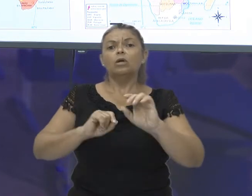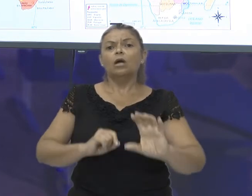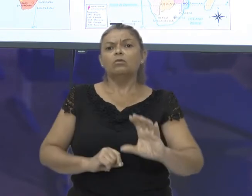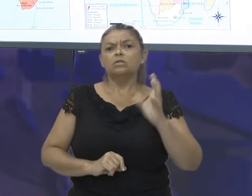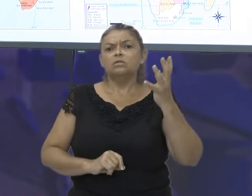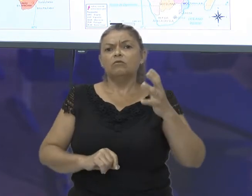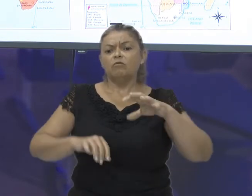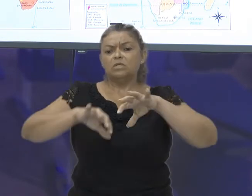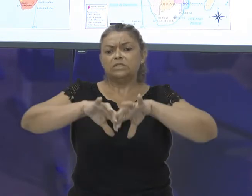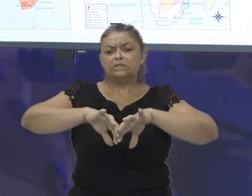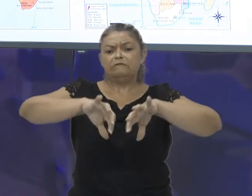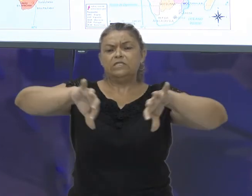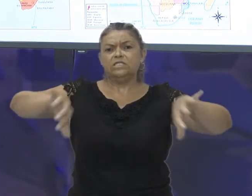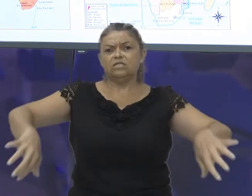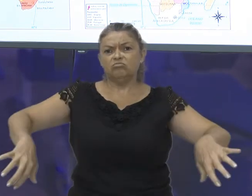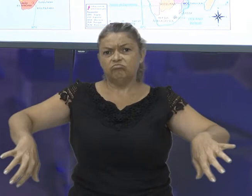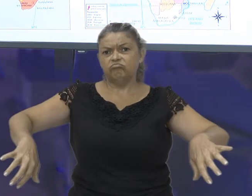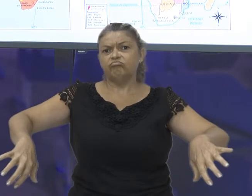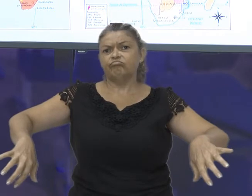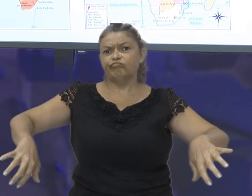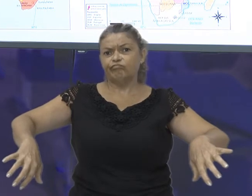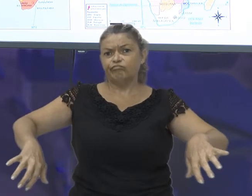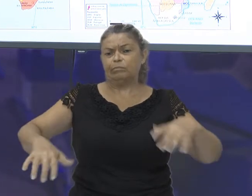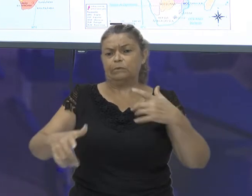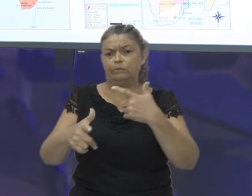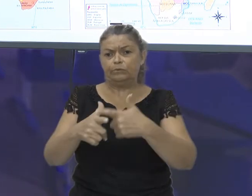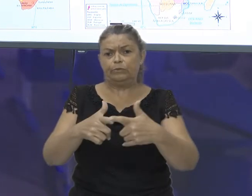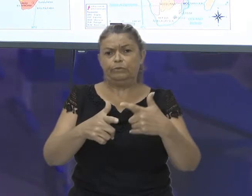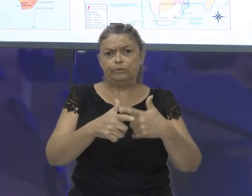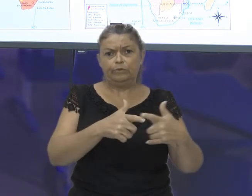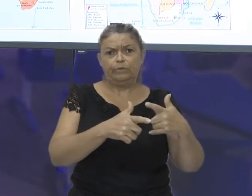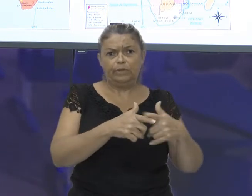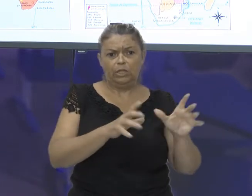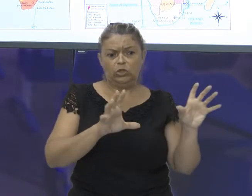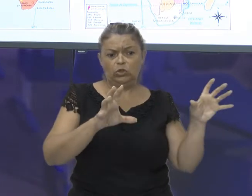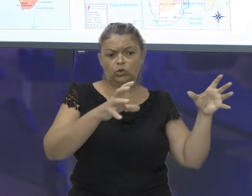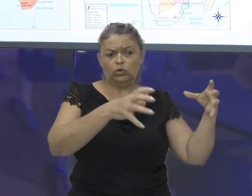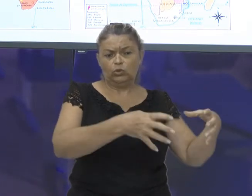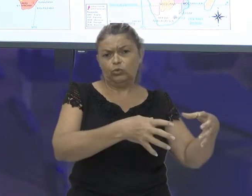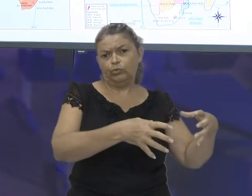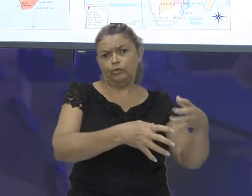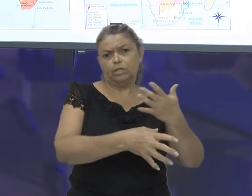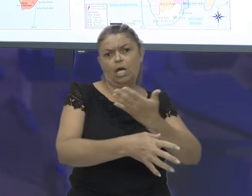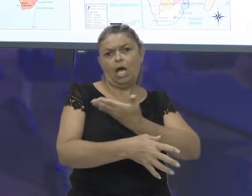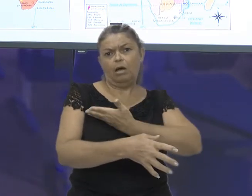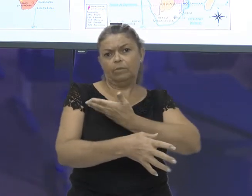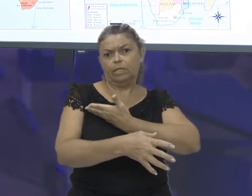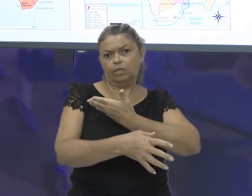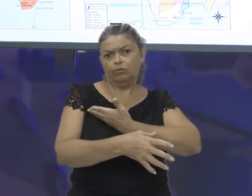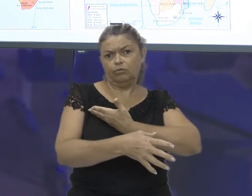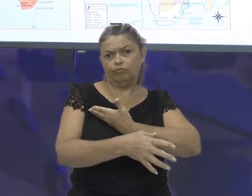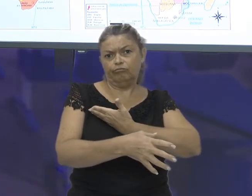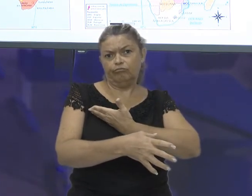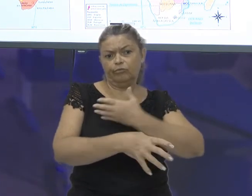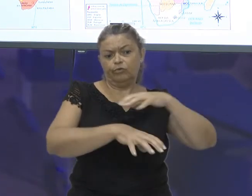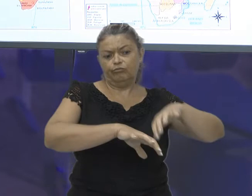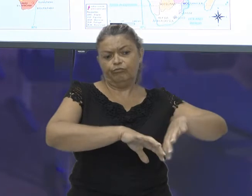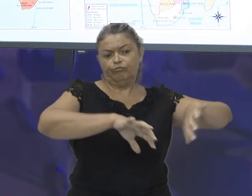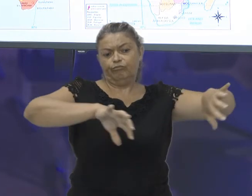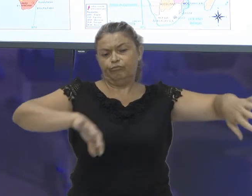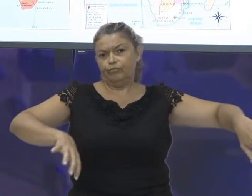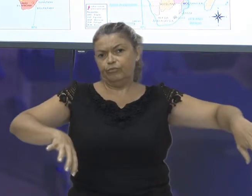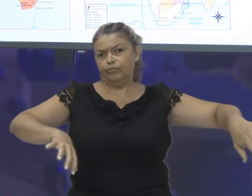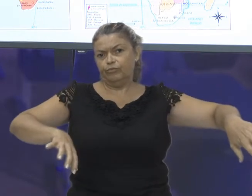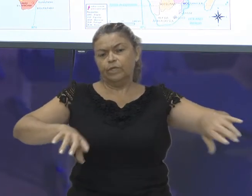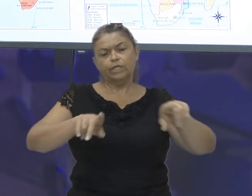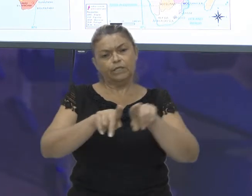Uma divisão artificial, onde grupos amigos foram separados